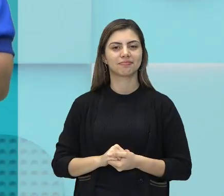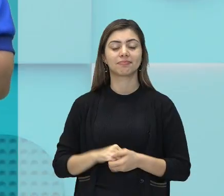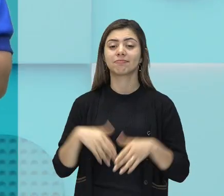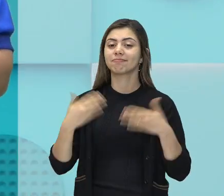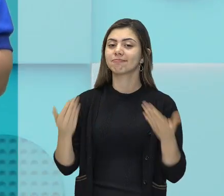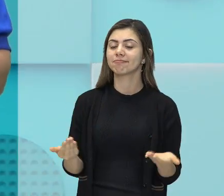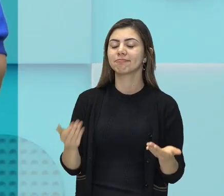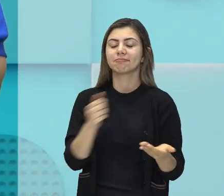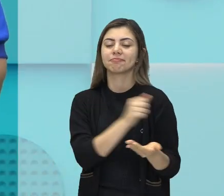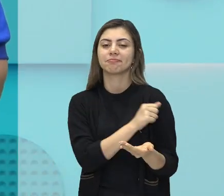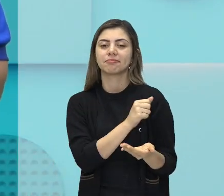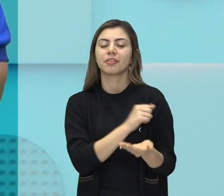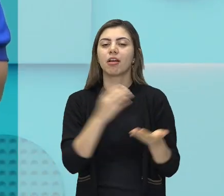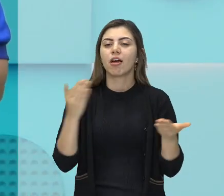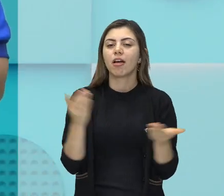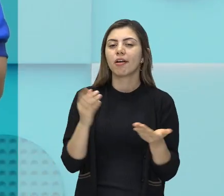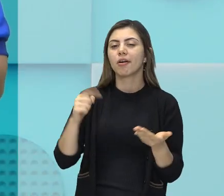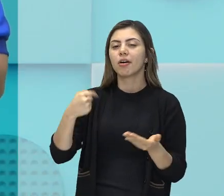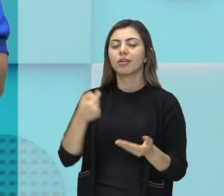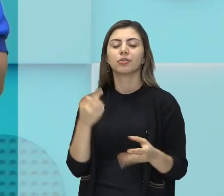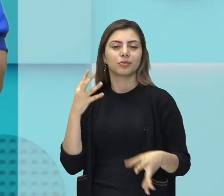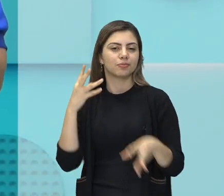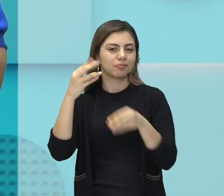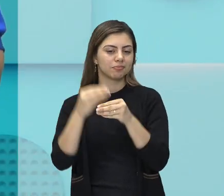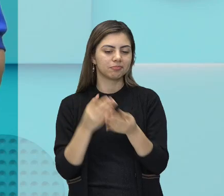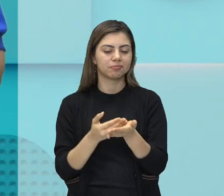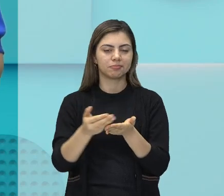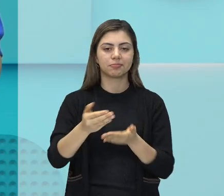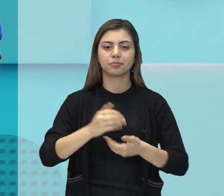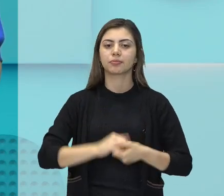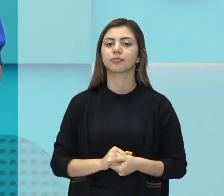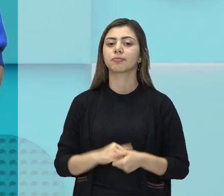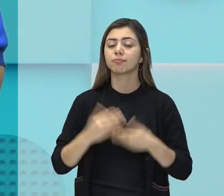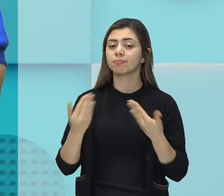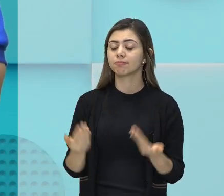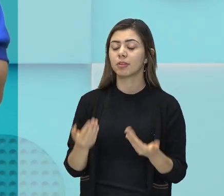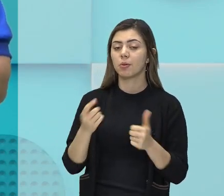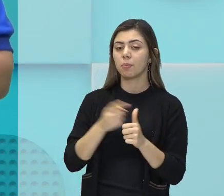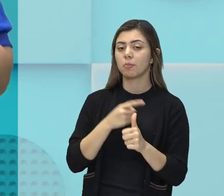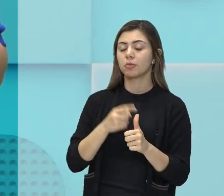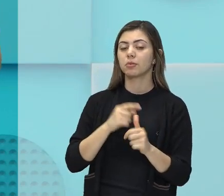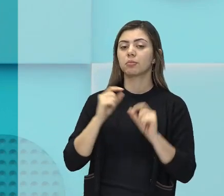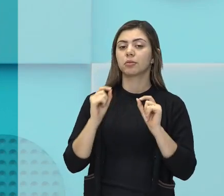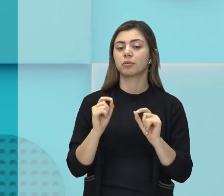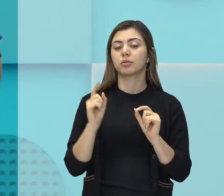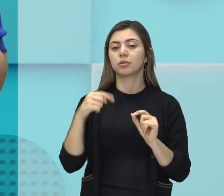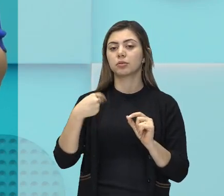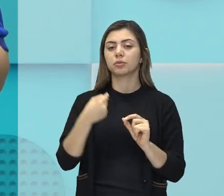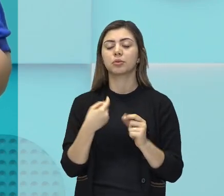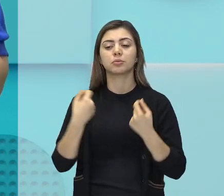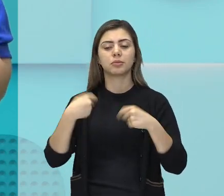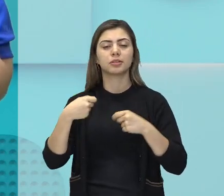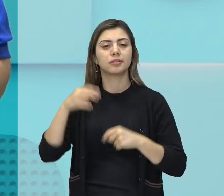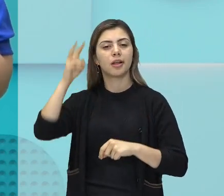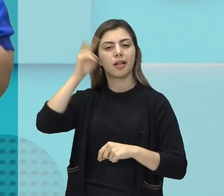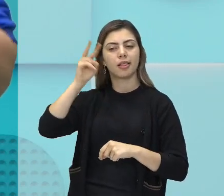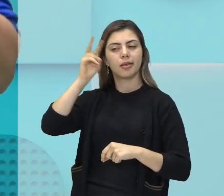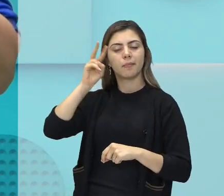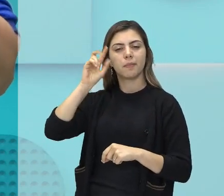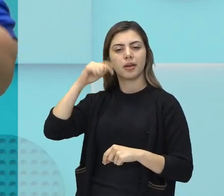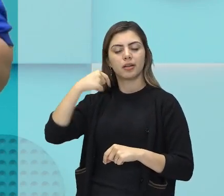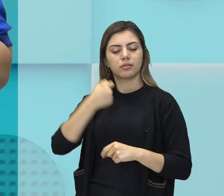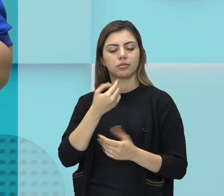Então, turmas, vamos à nossa revisão. E, primeiramente, vamos recapitular